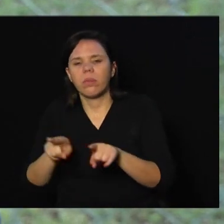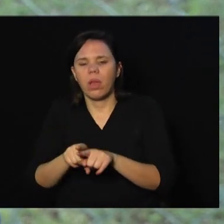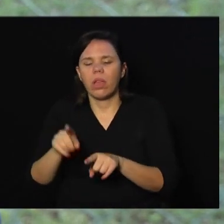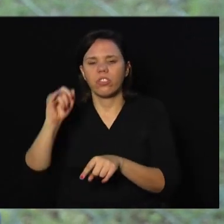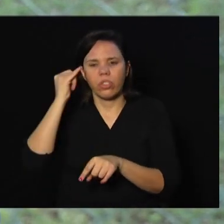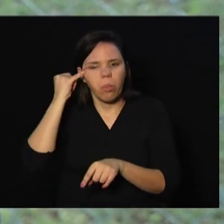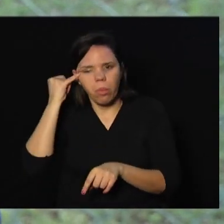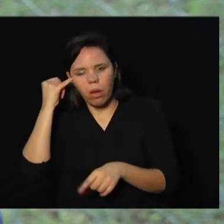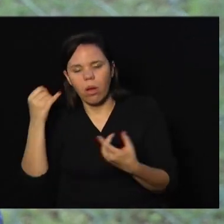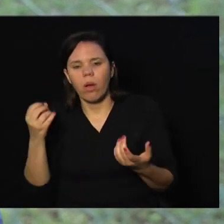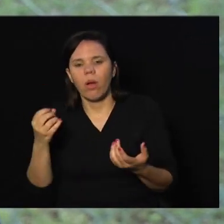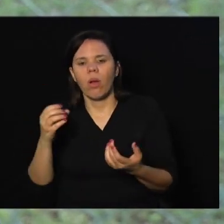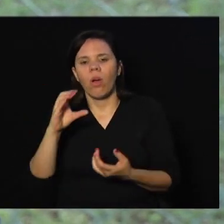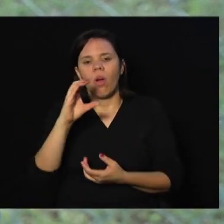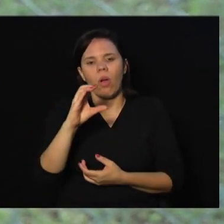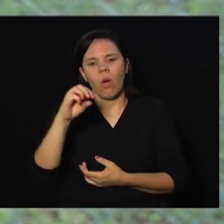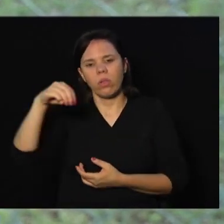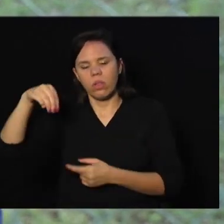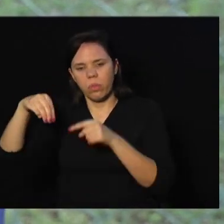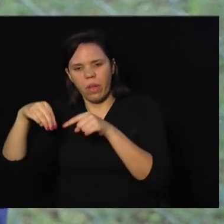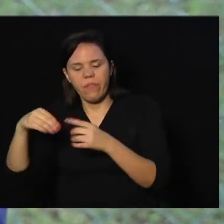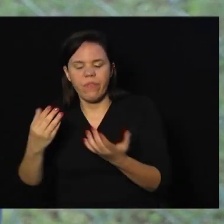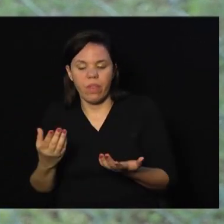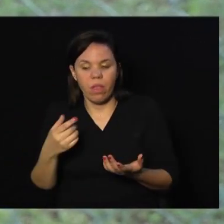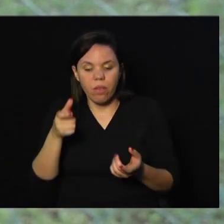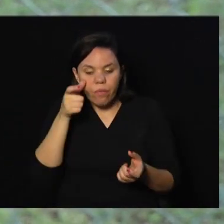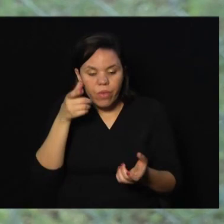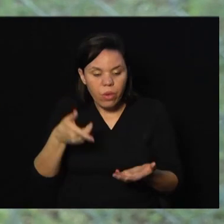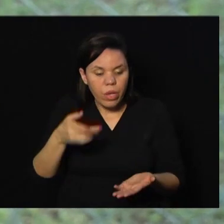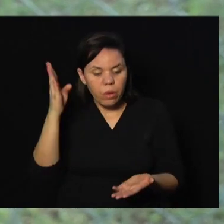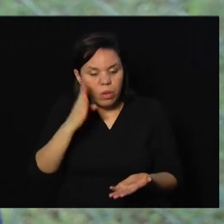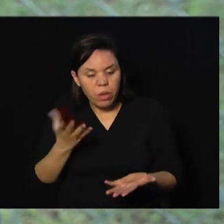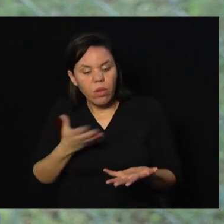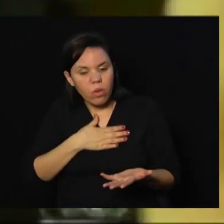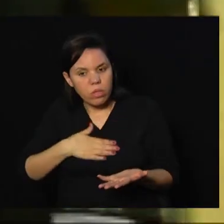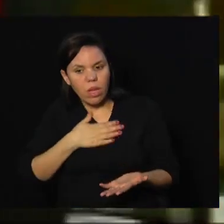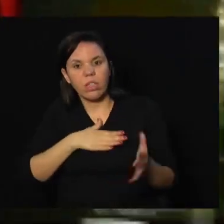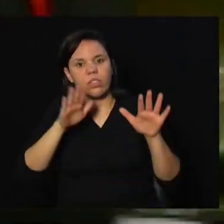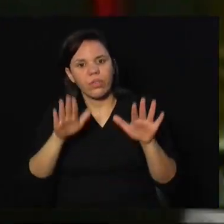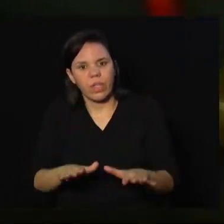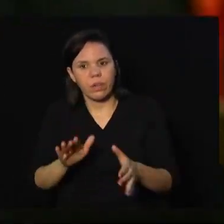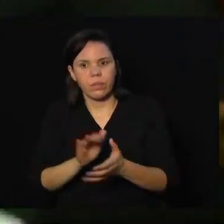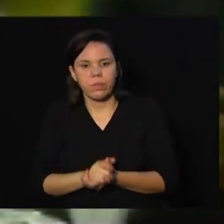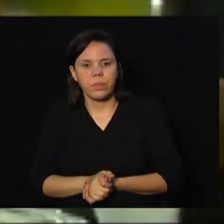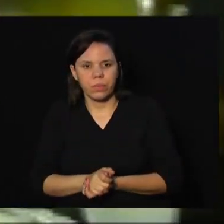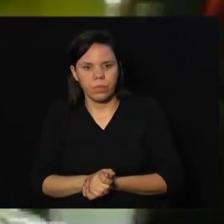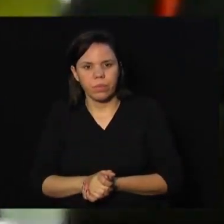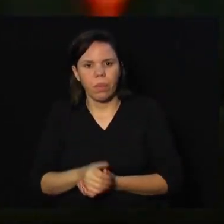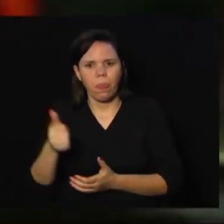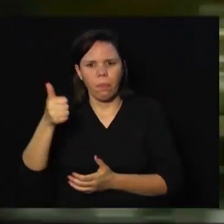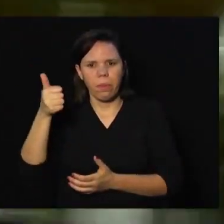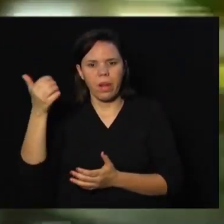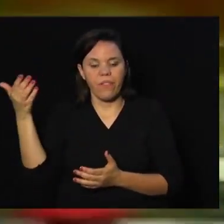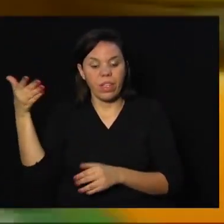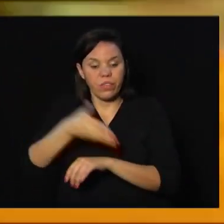do Marfim, todas elas estiveram aqui olhando e gostariam de ficar. Mas a Costa do Marfim, quando veio a primeira vez, eles